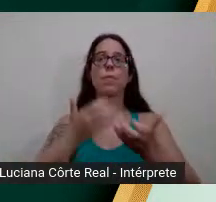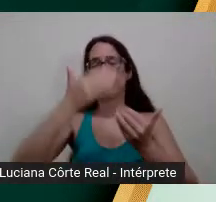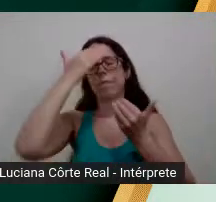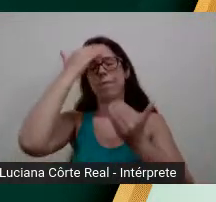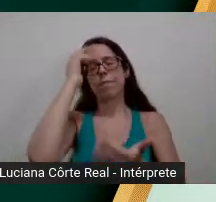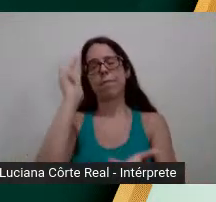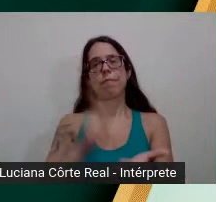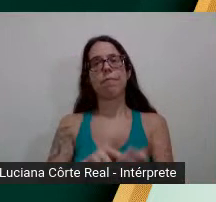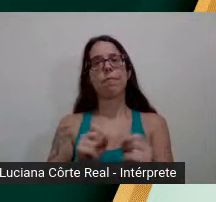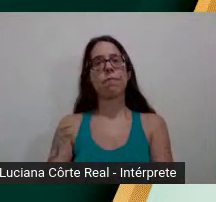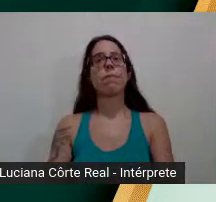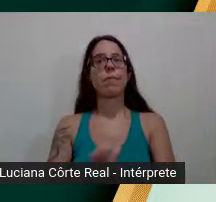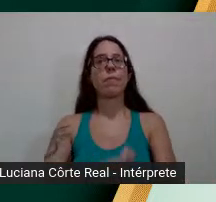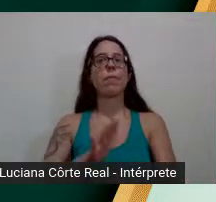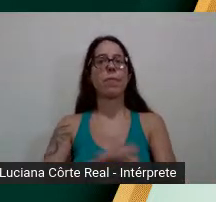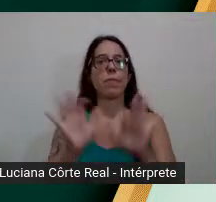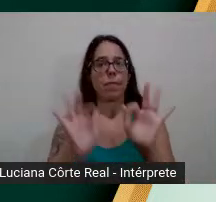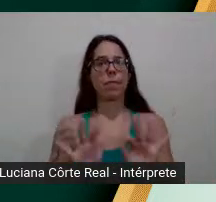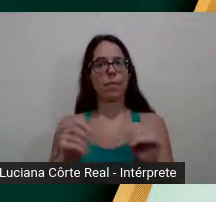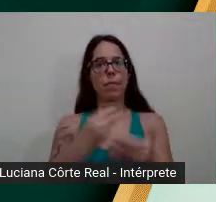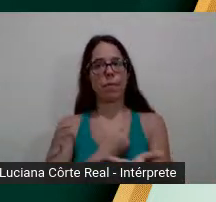mesmo a esses momentos felizes.